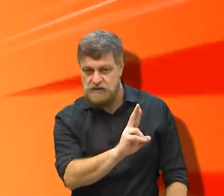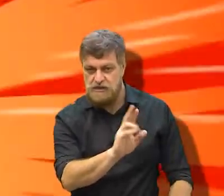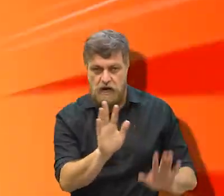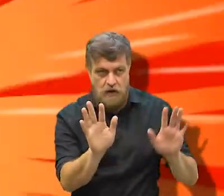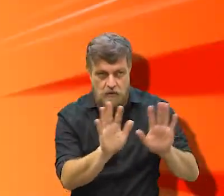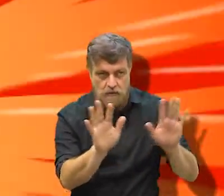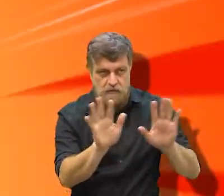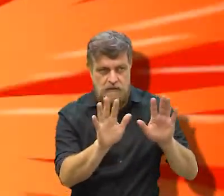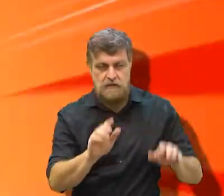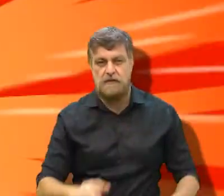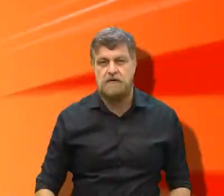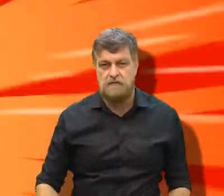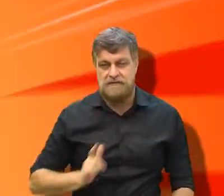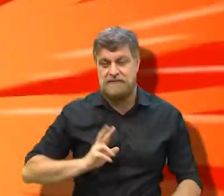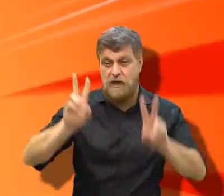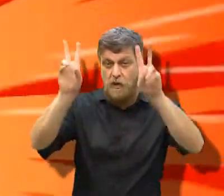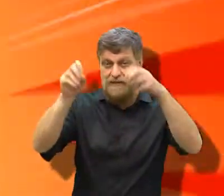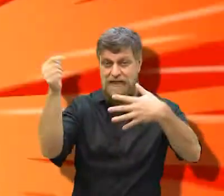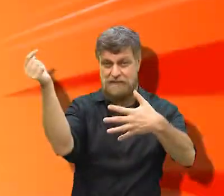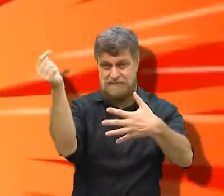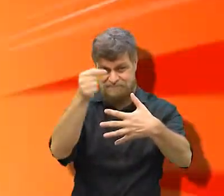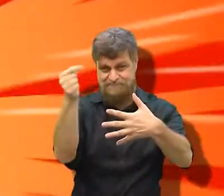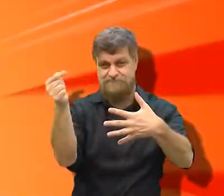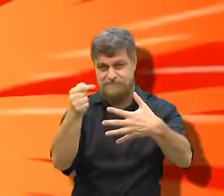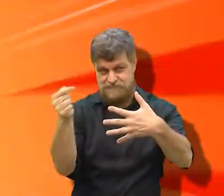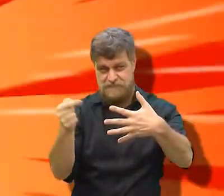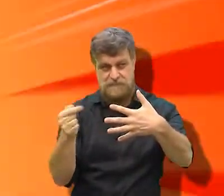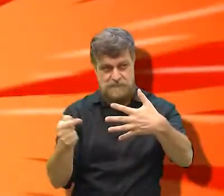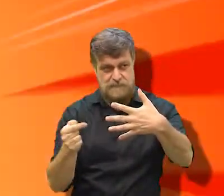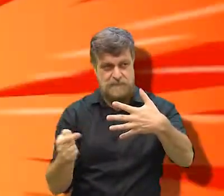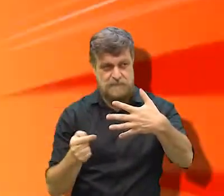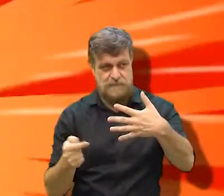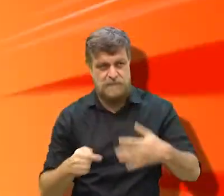já, mas toca em assuntos